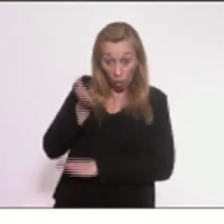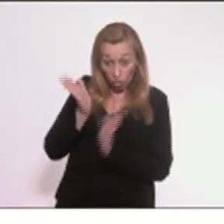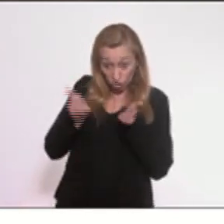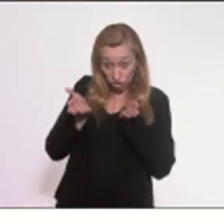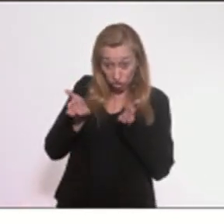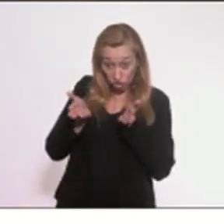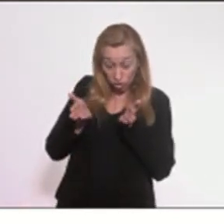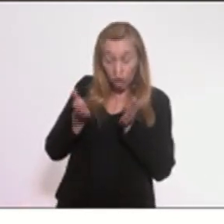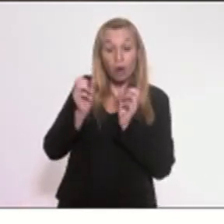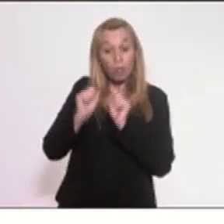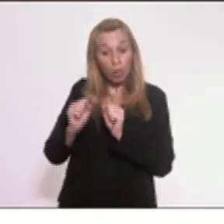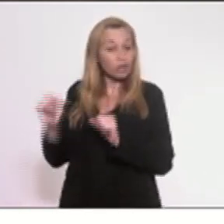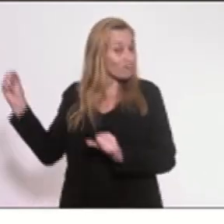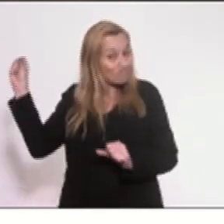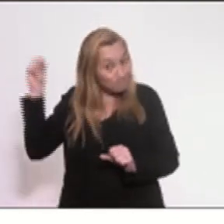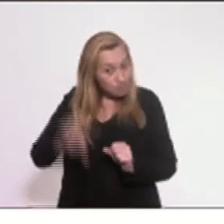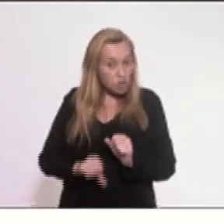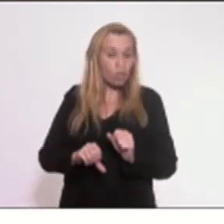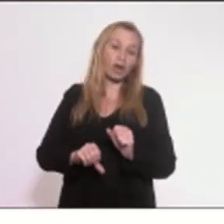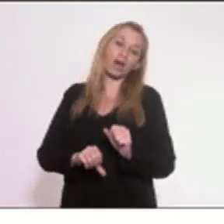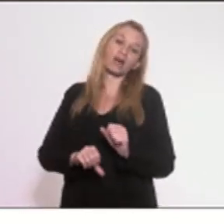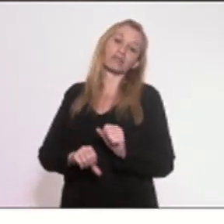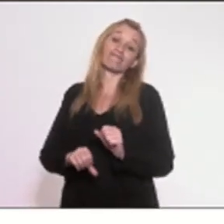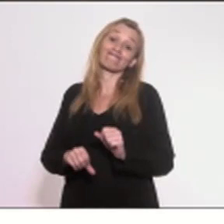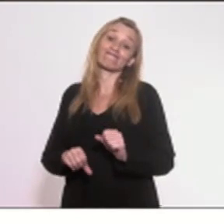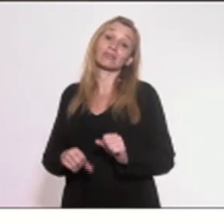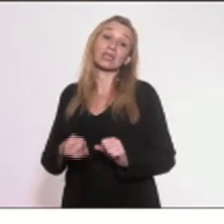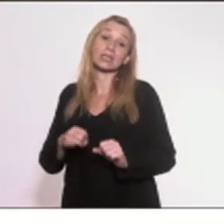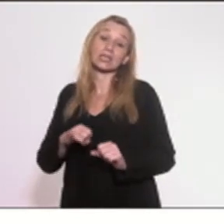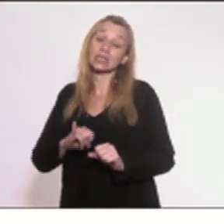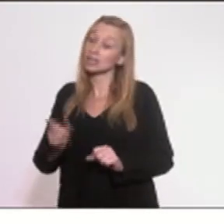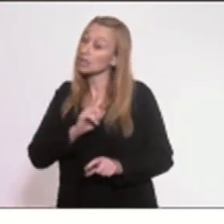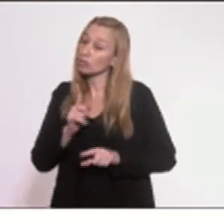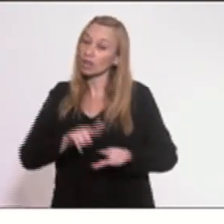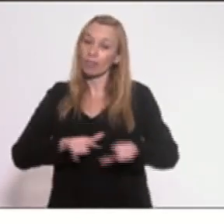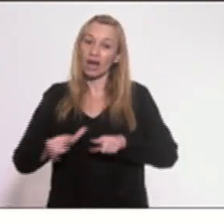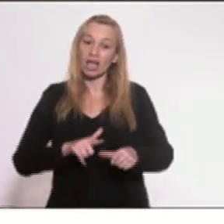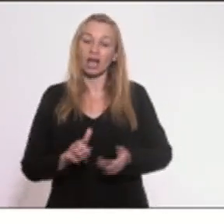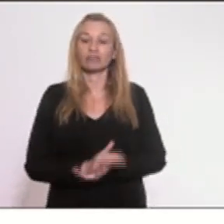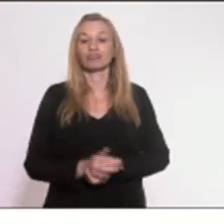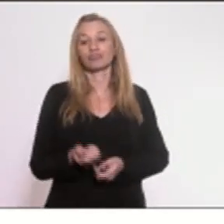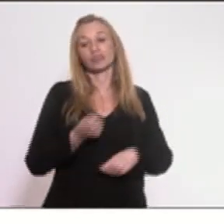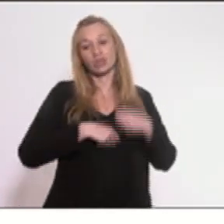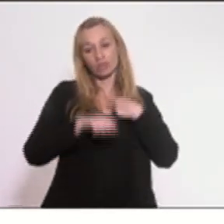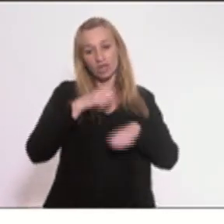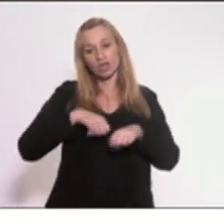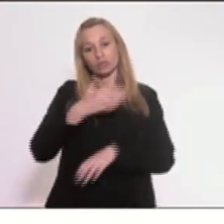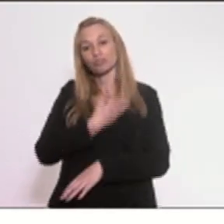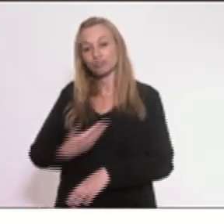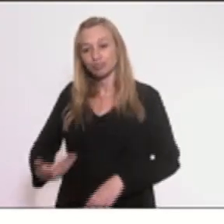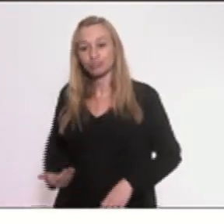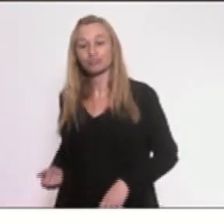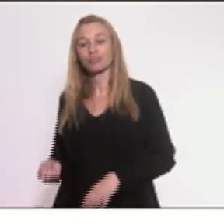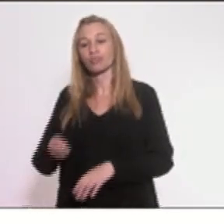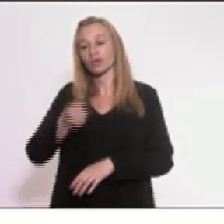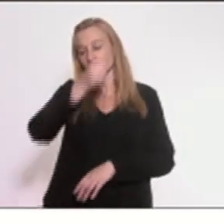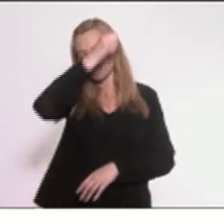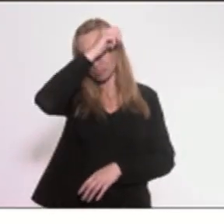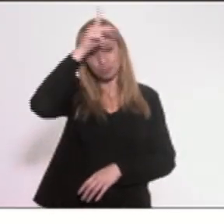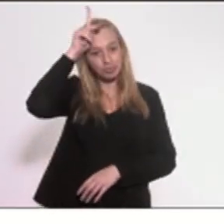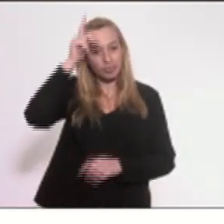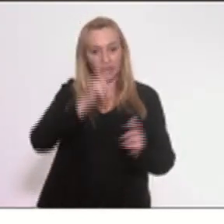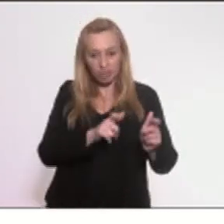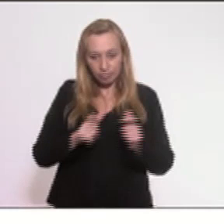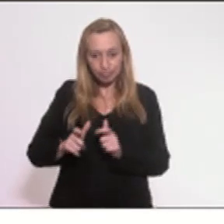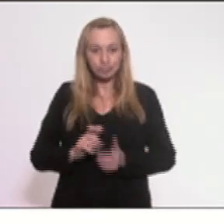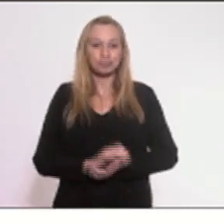e trabalhar para não perdermos esses recursos. E a administração pública municipal, ao invés de